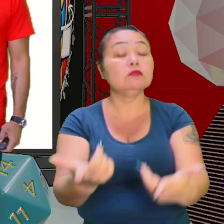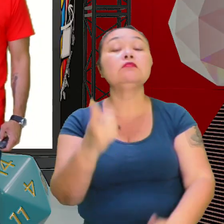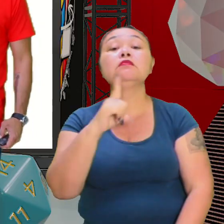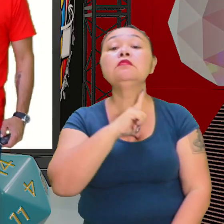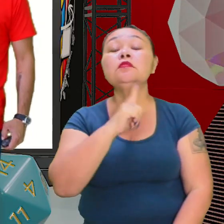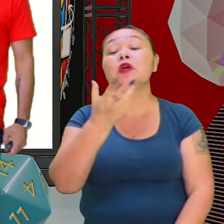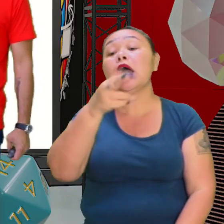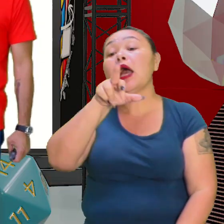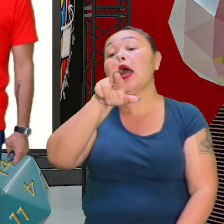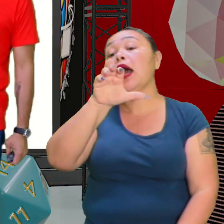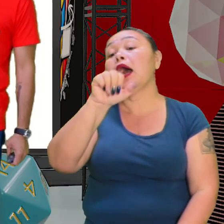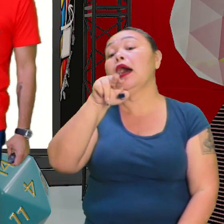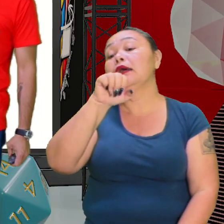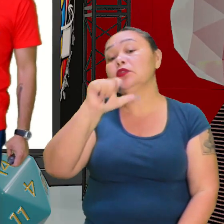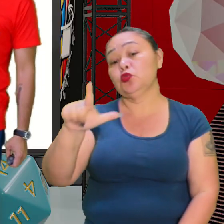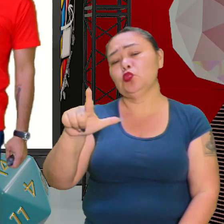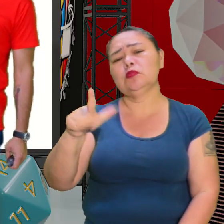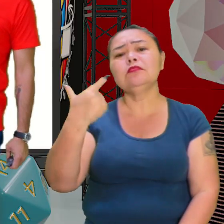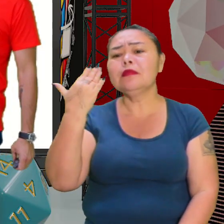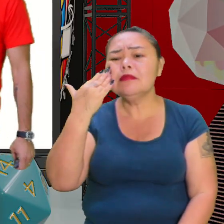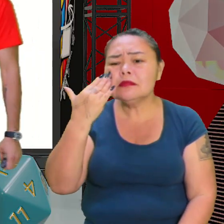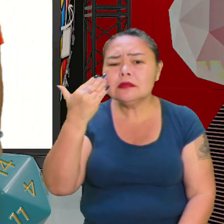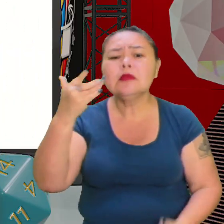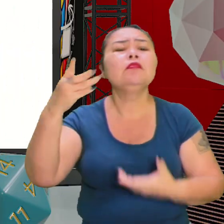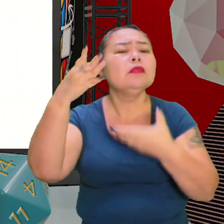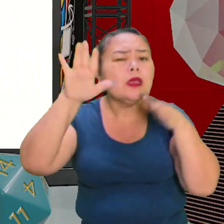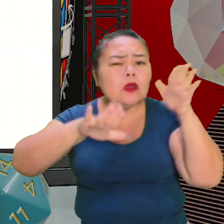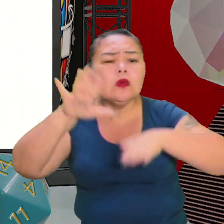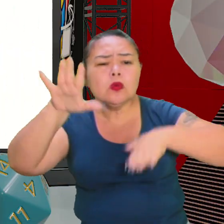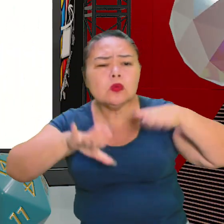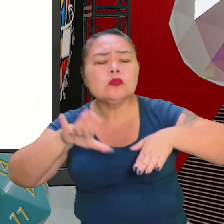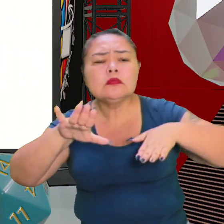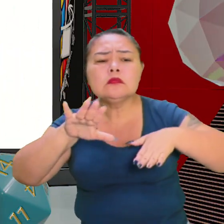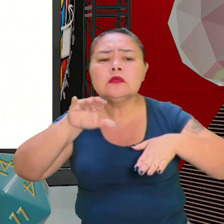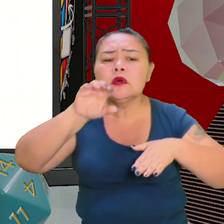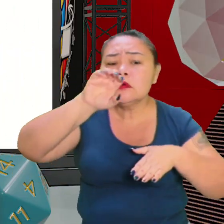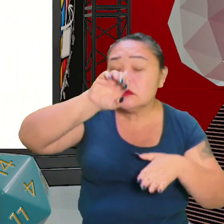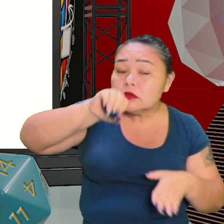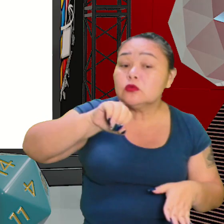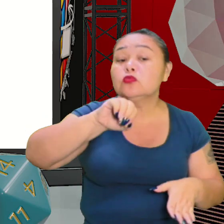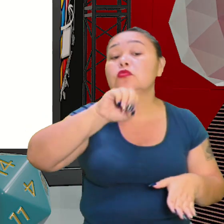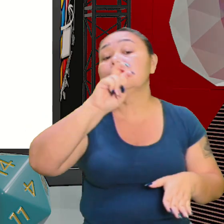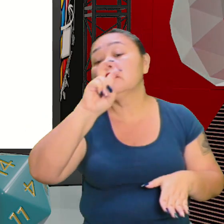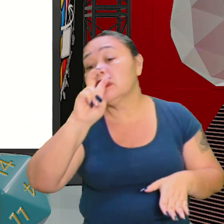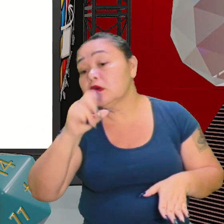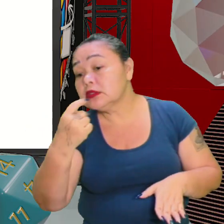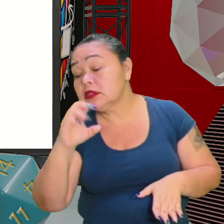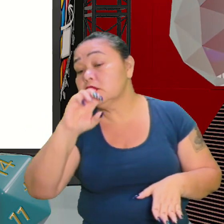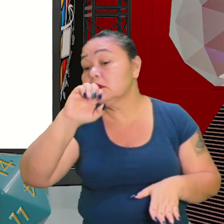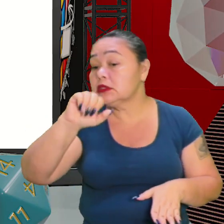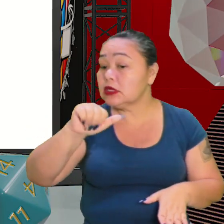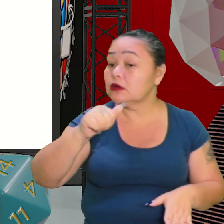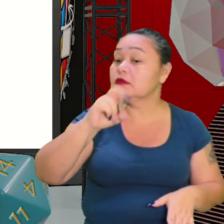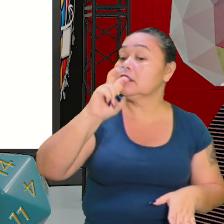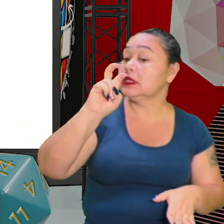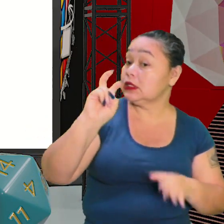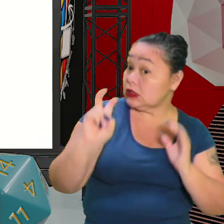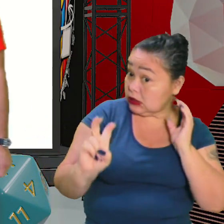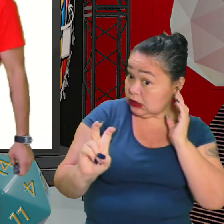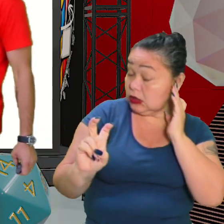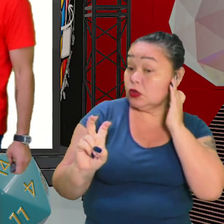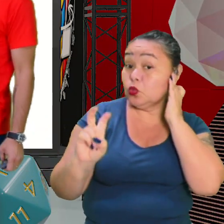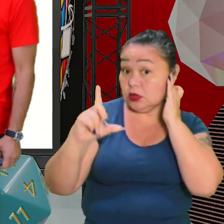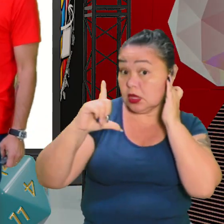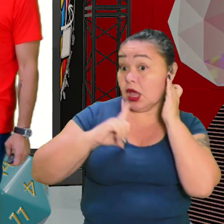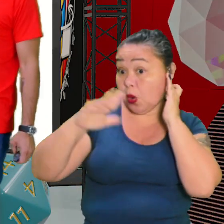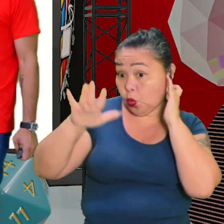números racionais, vamos vir aqui, ó. Não dá para. Aqui tem alguns, olha só, tem o 0,1, 0,5, tá? Tem